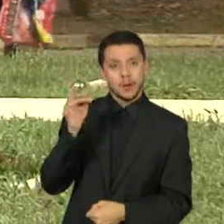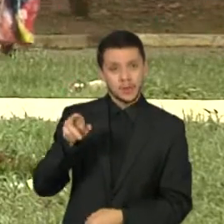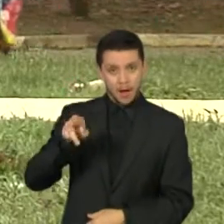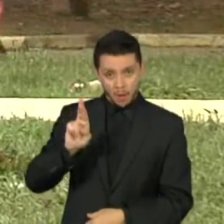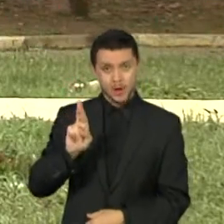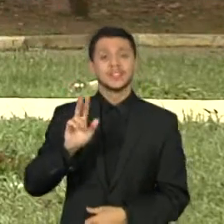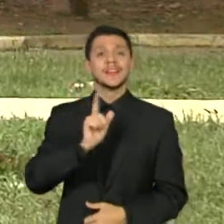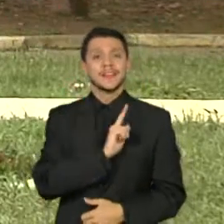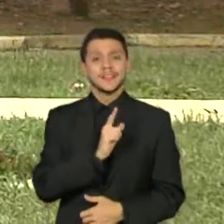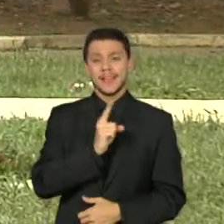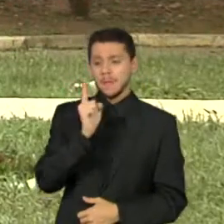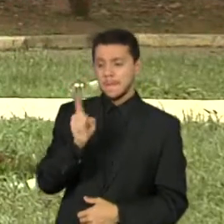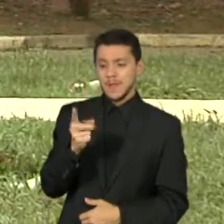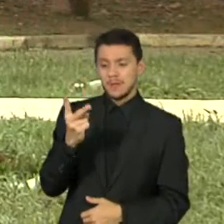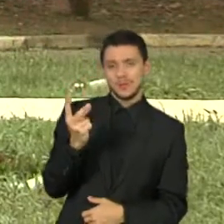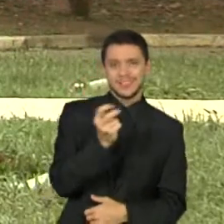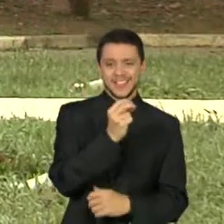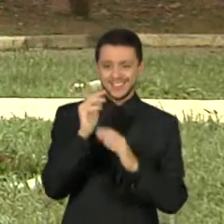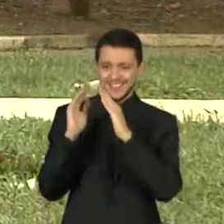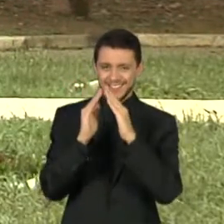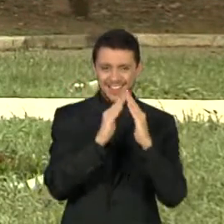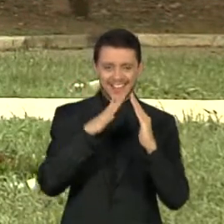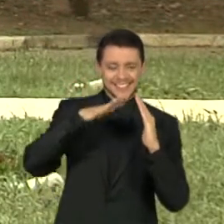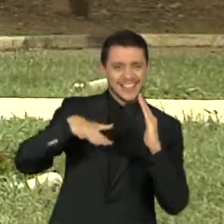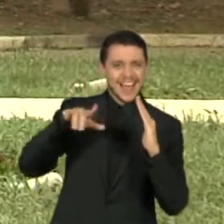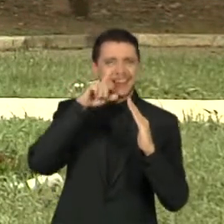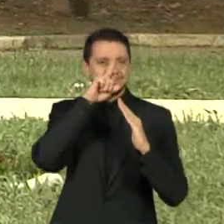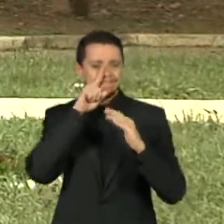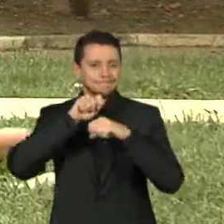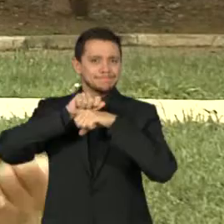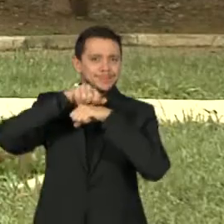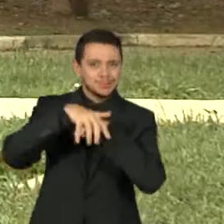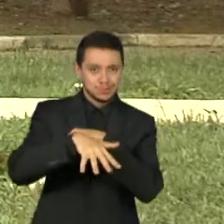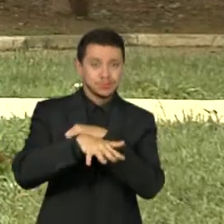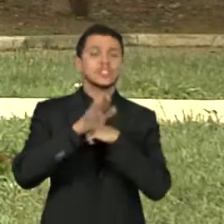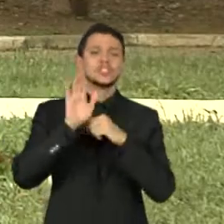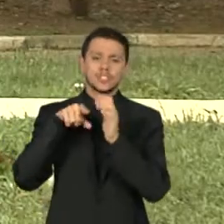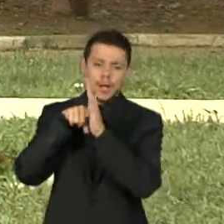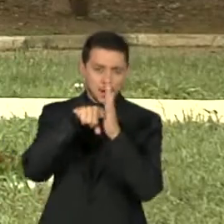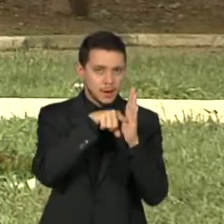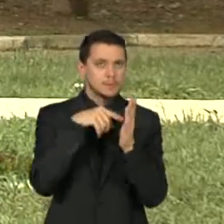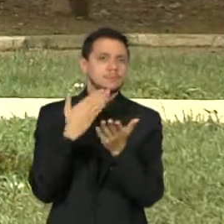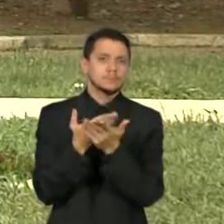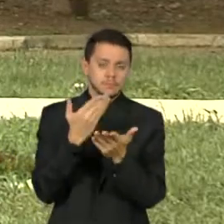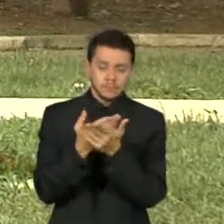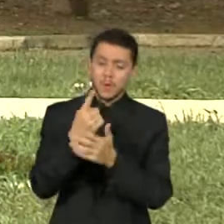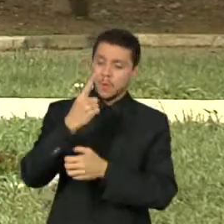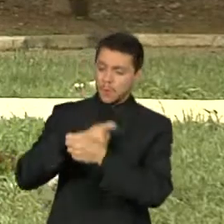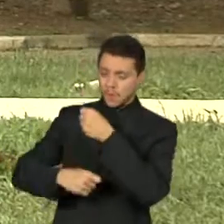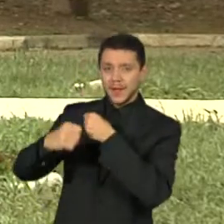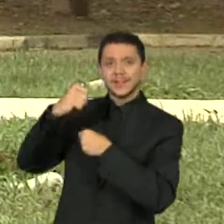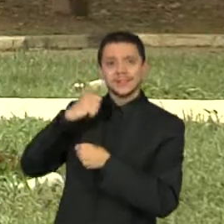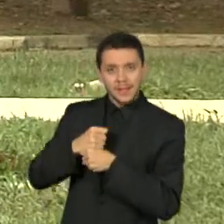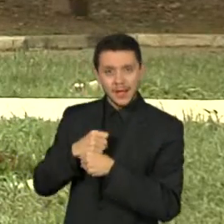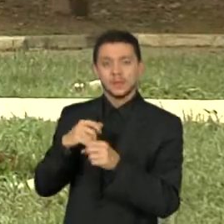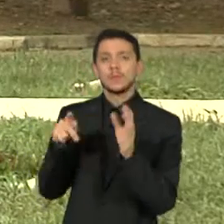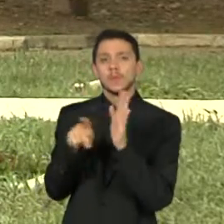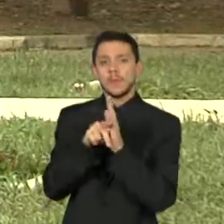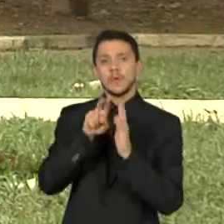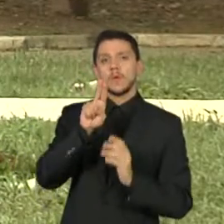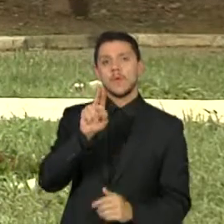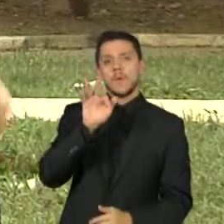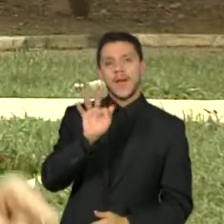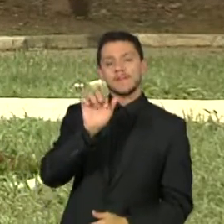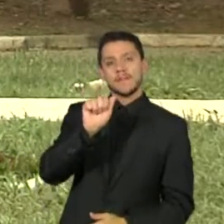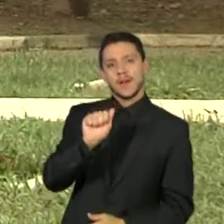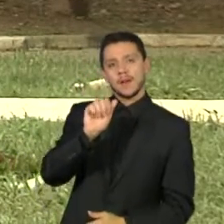1.200 moradias em áreas de risco. De acordo com um estudo divulgado no ano passado pela Universidade Federal do ABC,